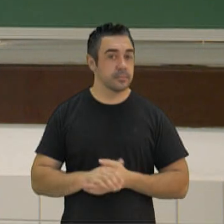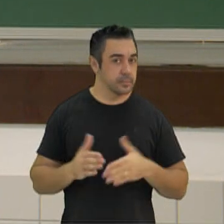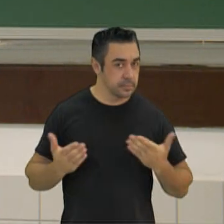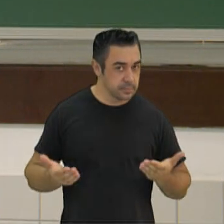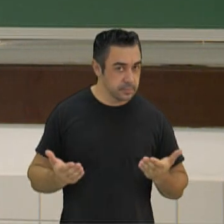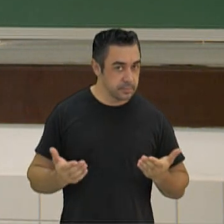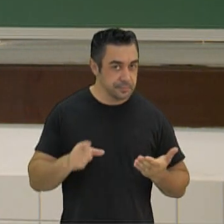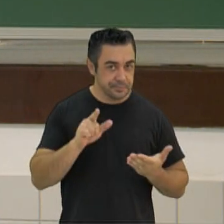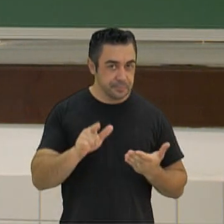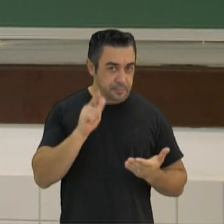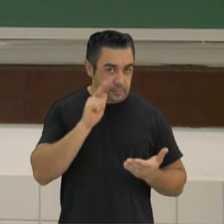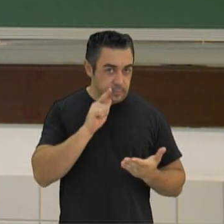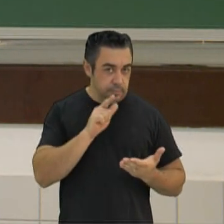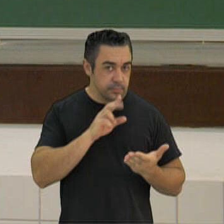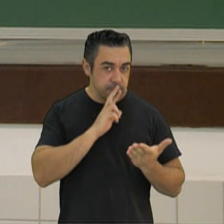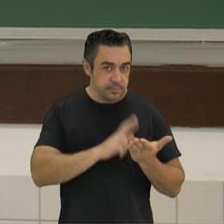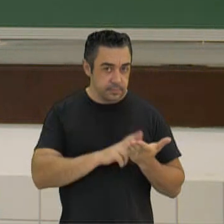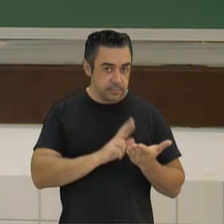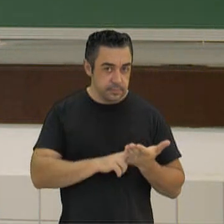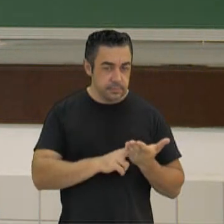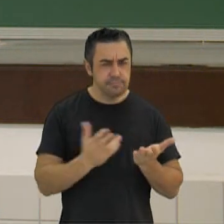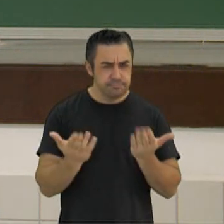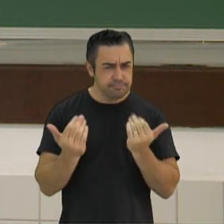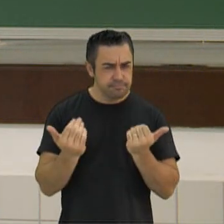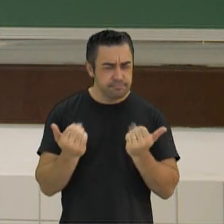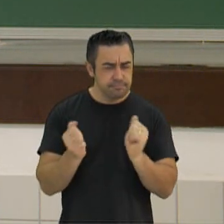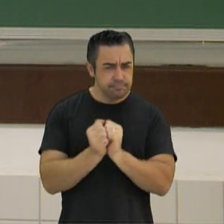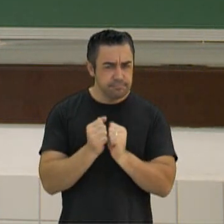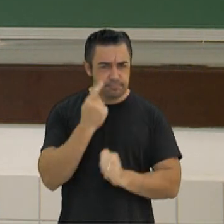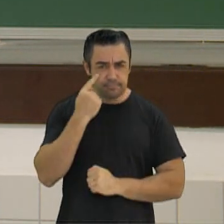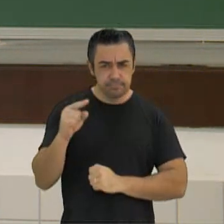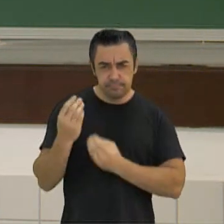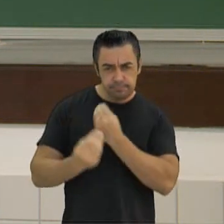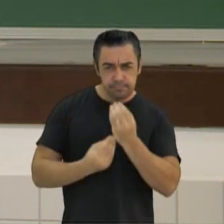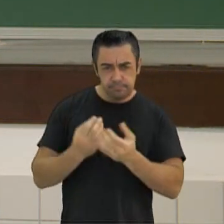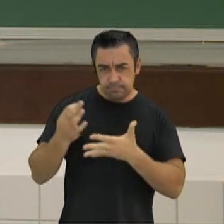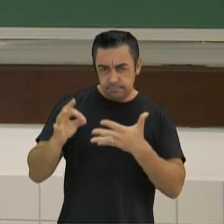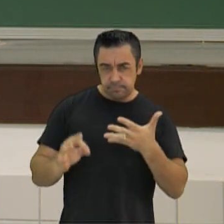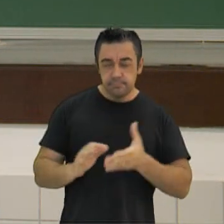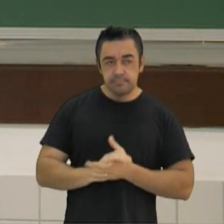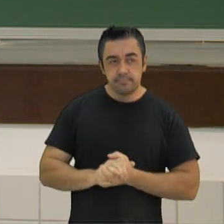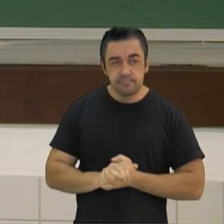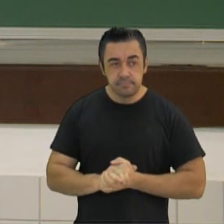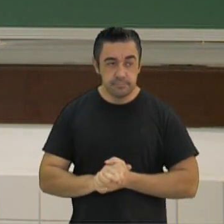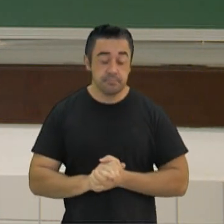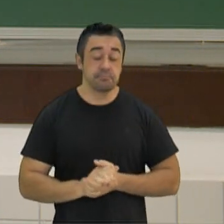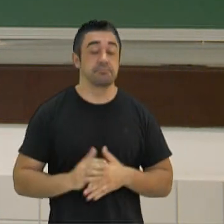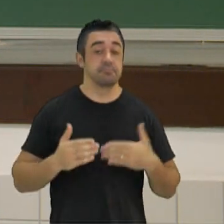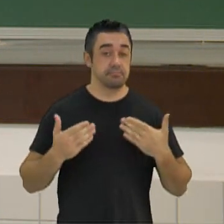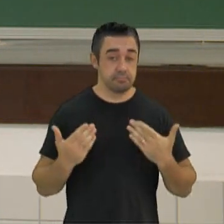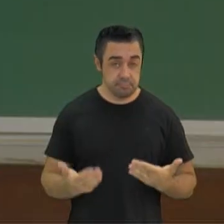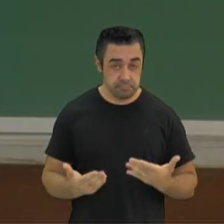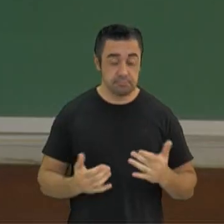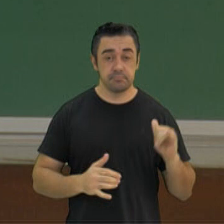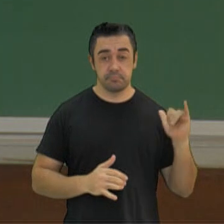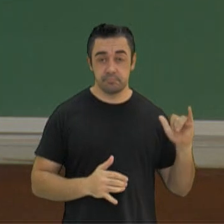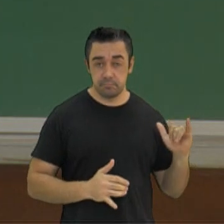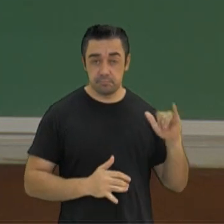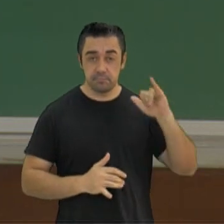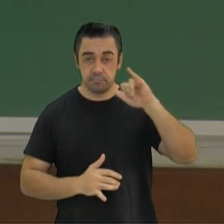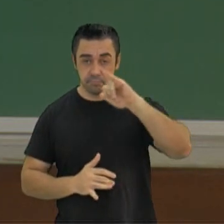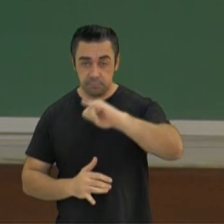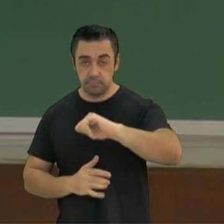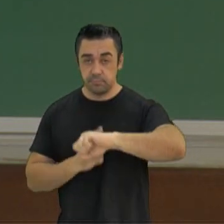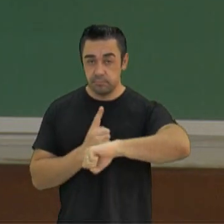E aí, galera, conseguiram fazer? Vamos dar uma olhadinha aqui na resolução? Os voos o horário